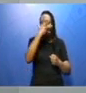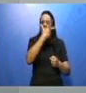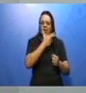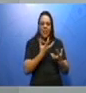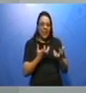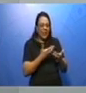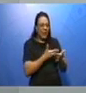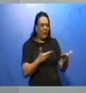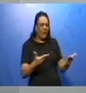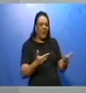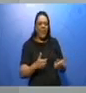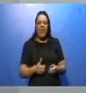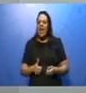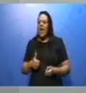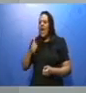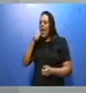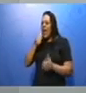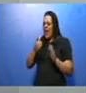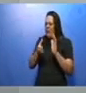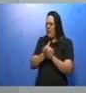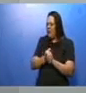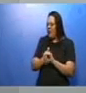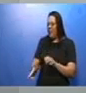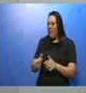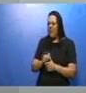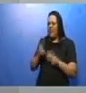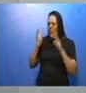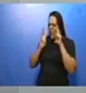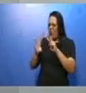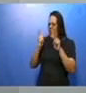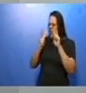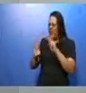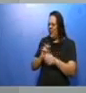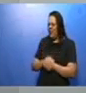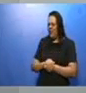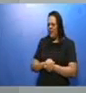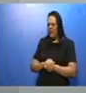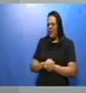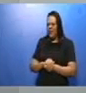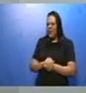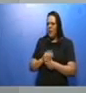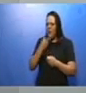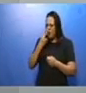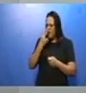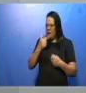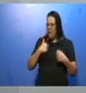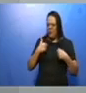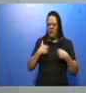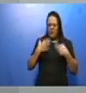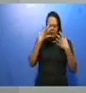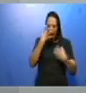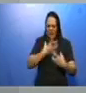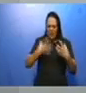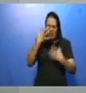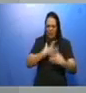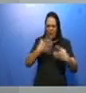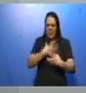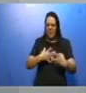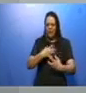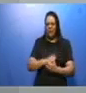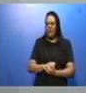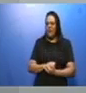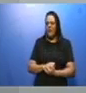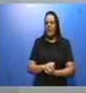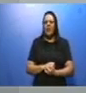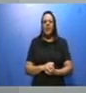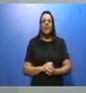a situação. Tentei ignorar o moleque, mas ele continuava ali. E tinha vários, né? A gente olha nessas imagens, como tem vários visitantes, e por